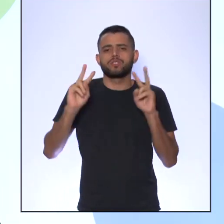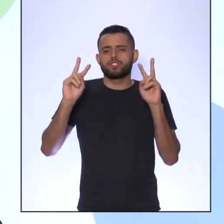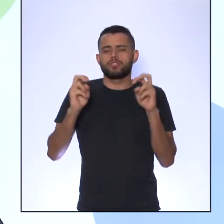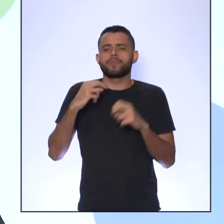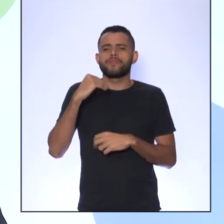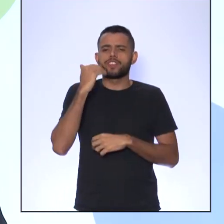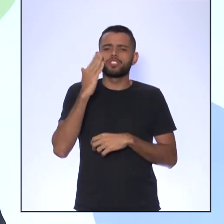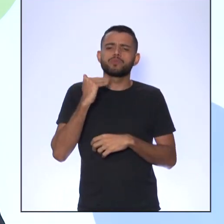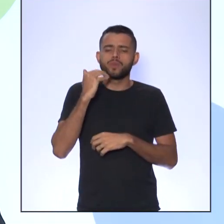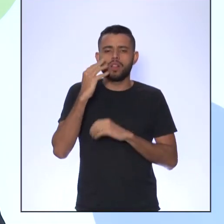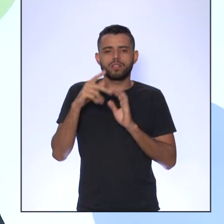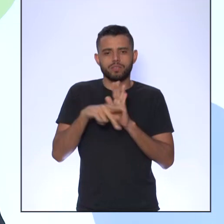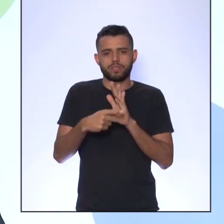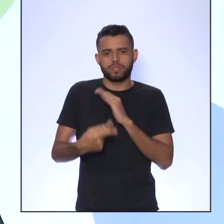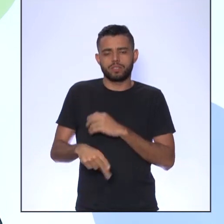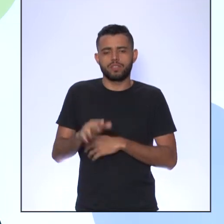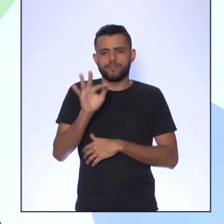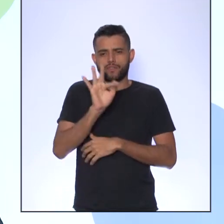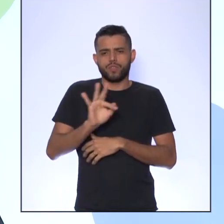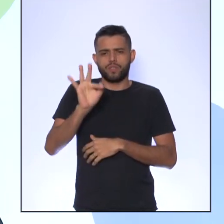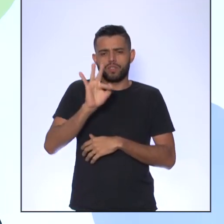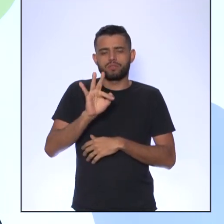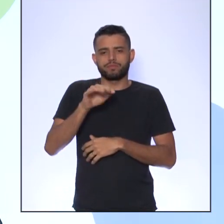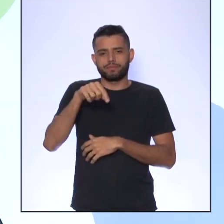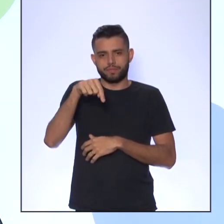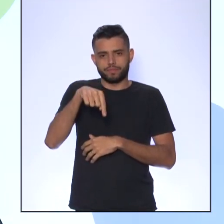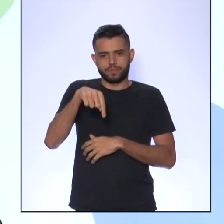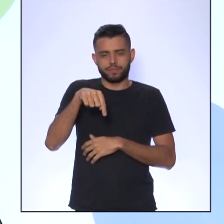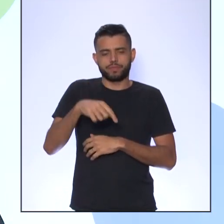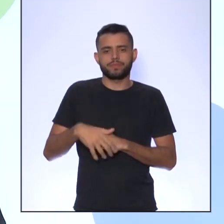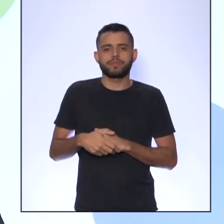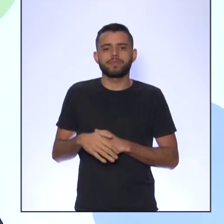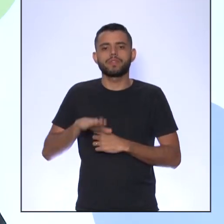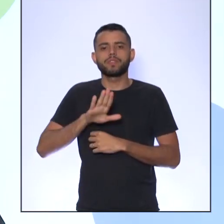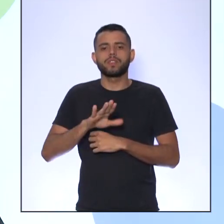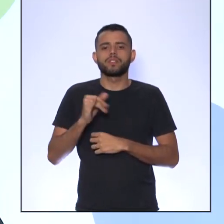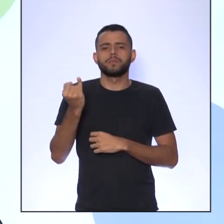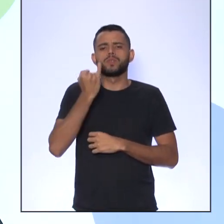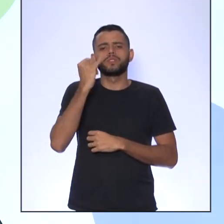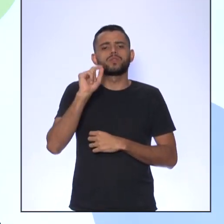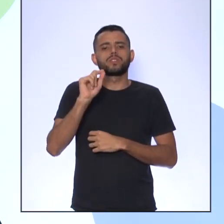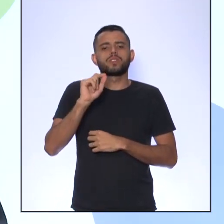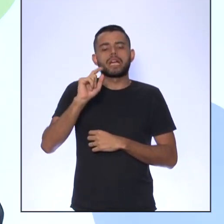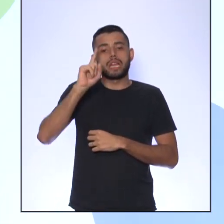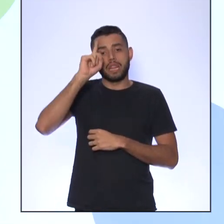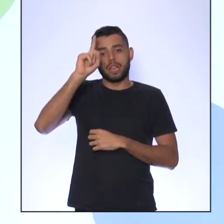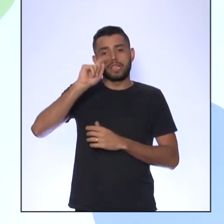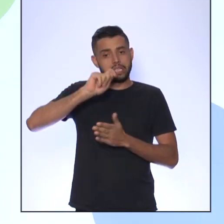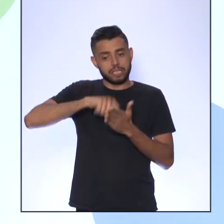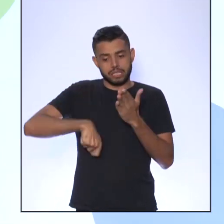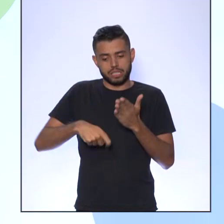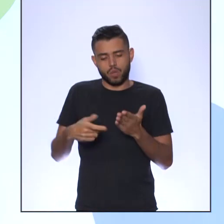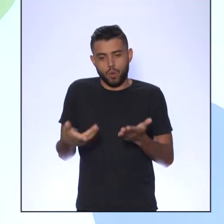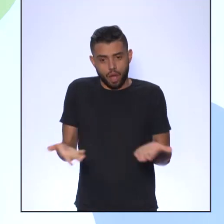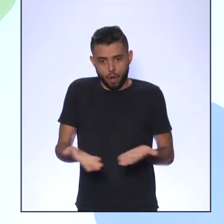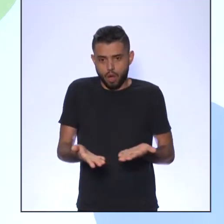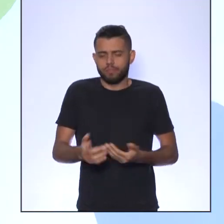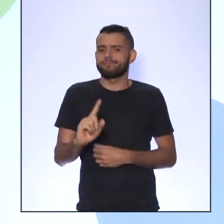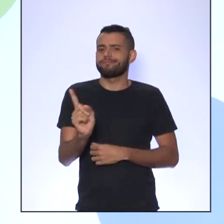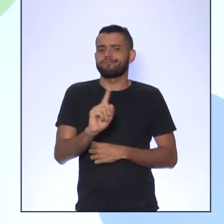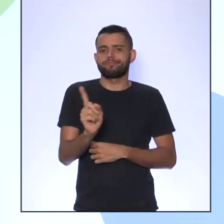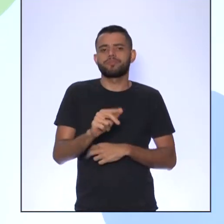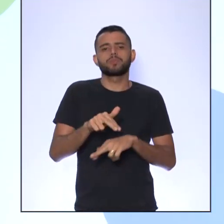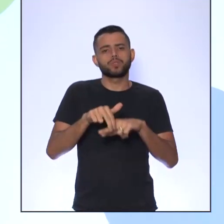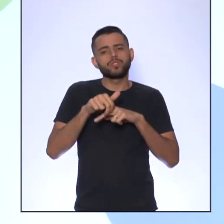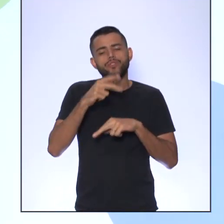estaduais aqui das nossas universidades. Mas uma coisa importante, galera, a data de inscrição deles não é agora, por isso que a gente está falando muito da